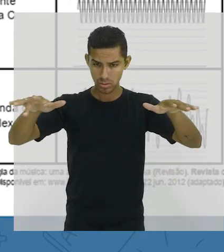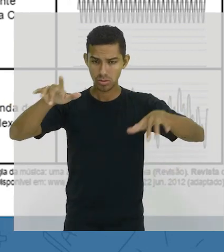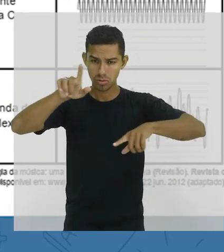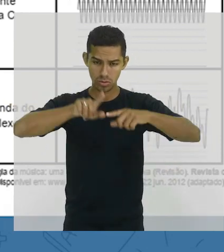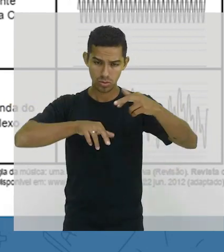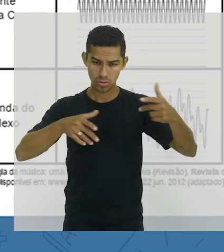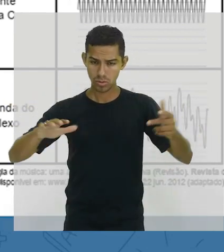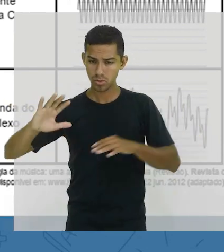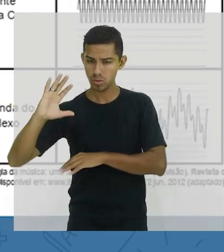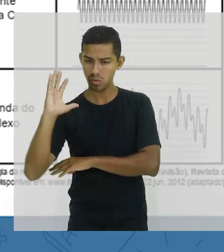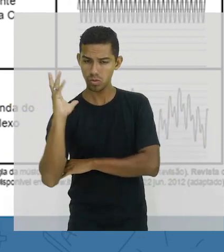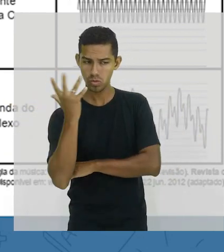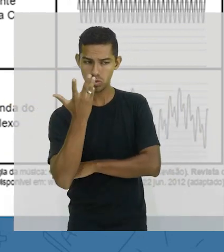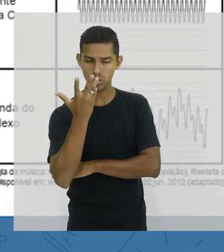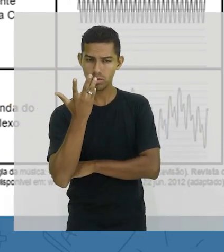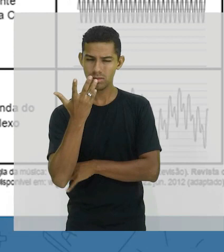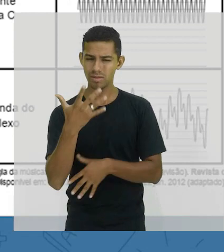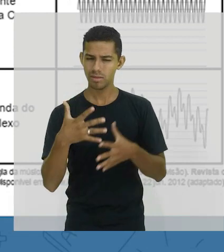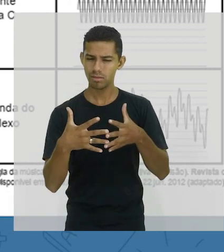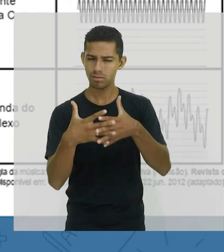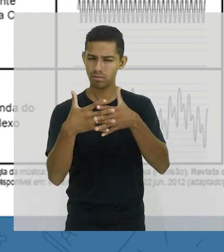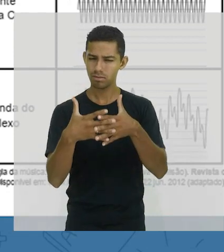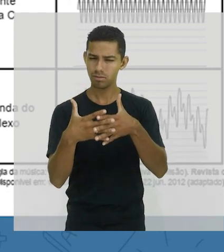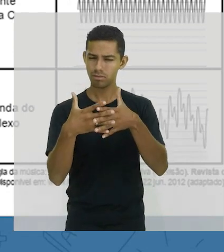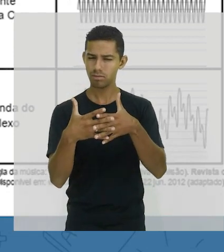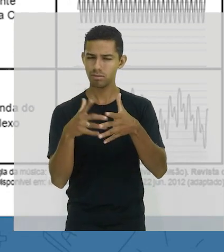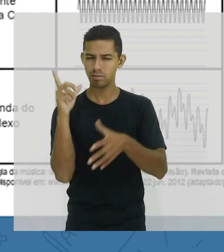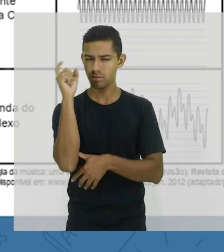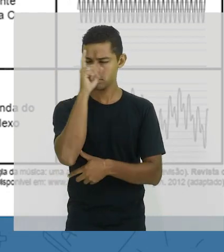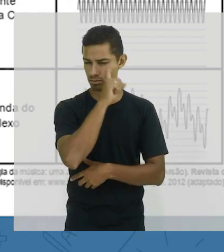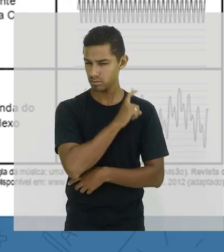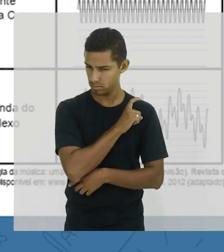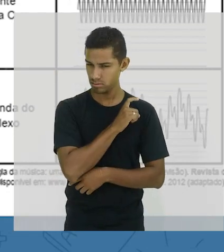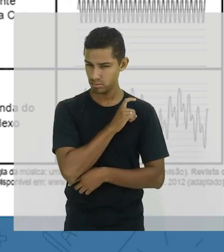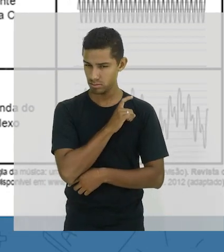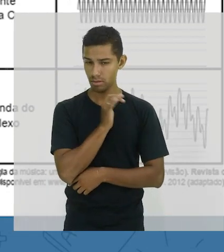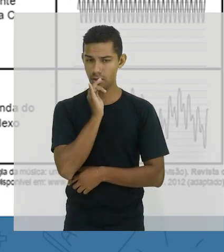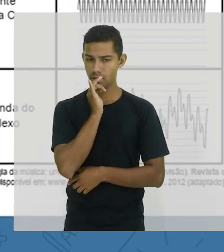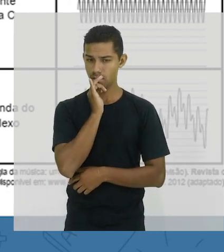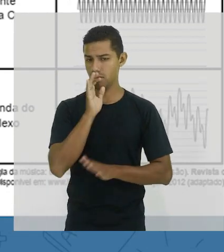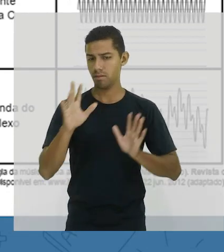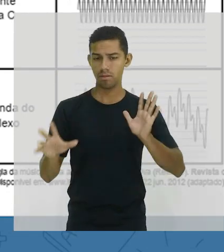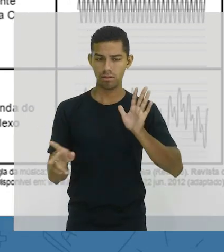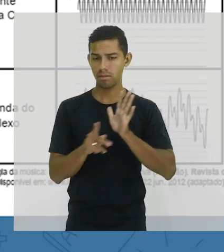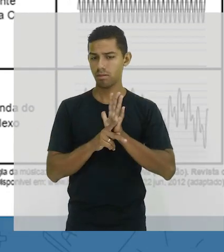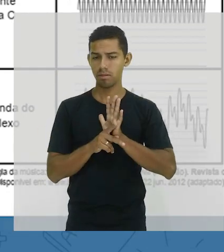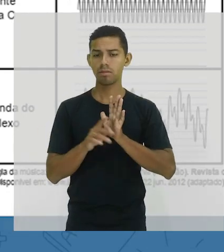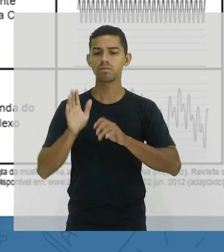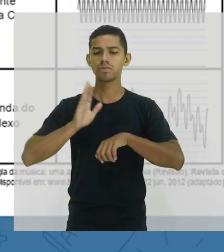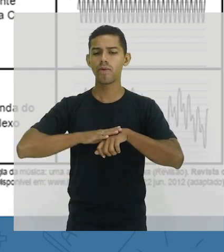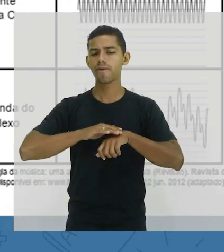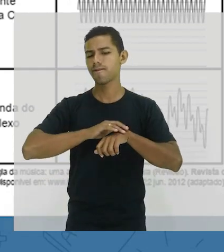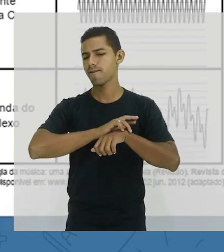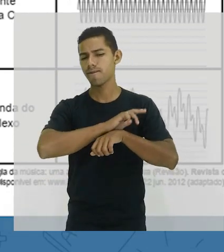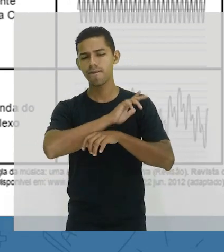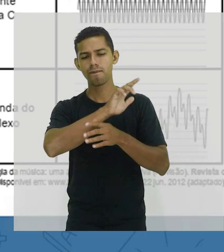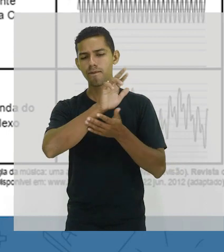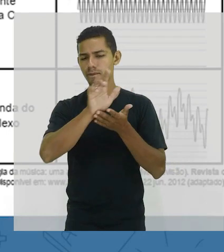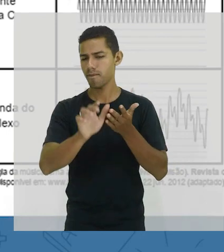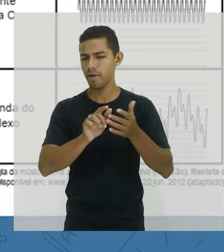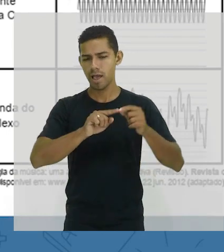são complexas e formadas pela superposição de várias ondas